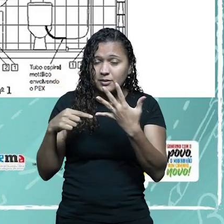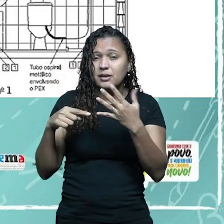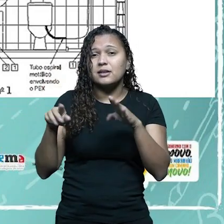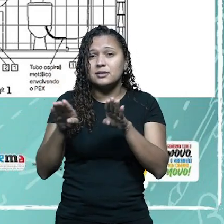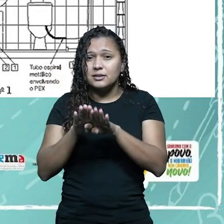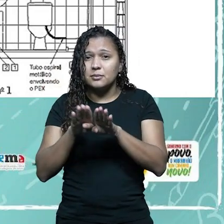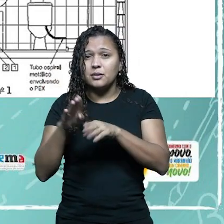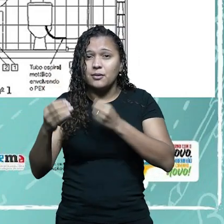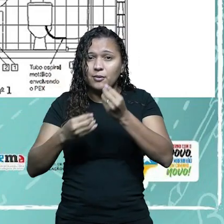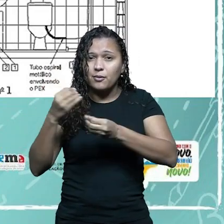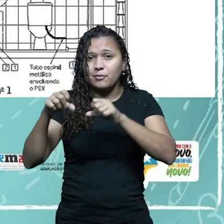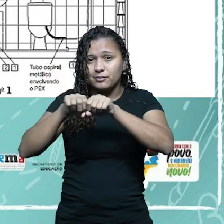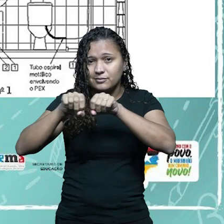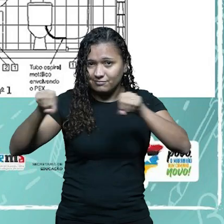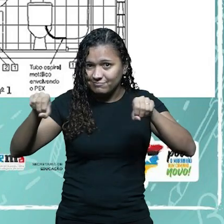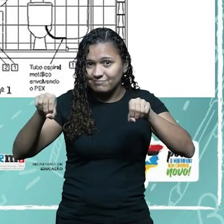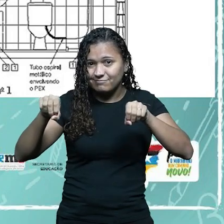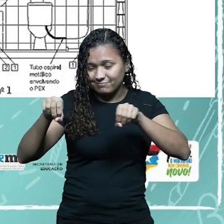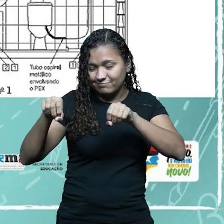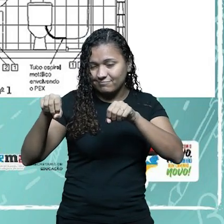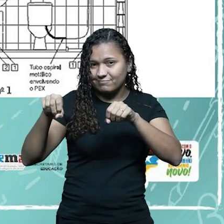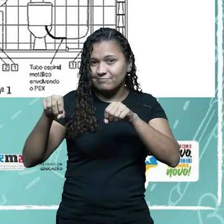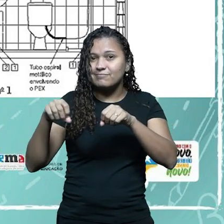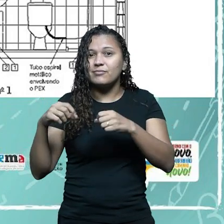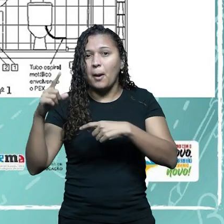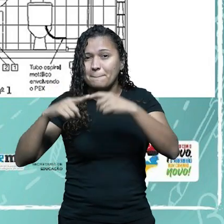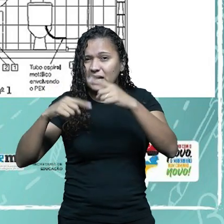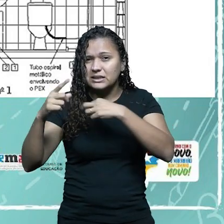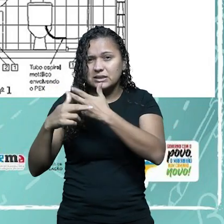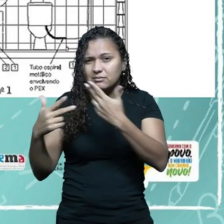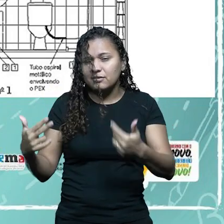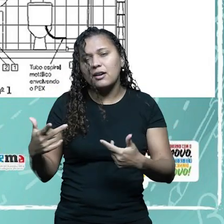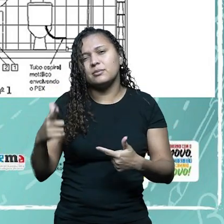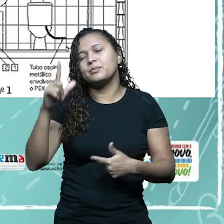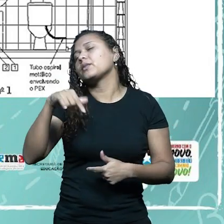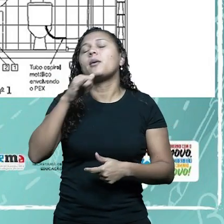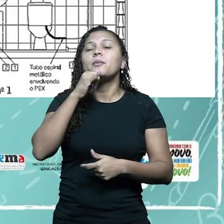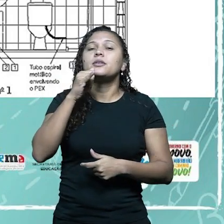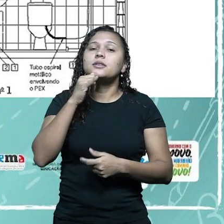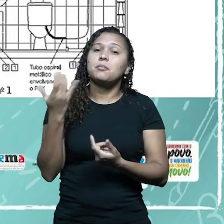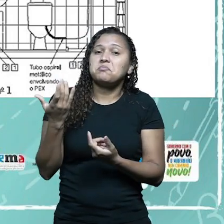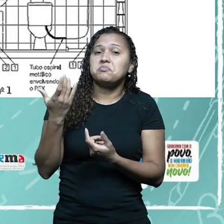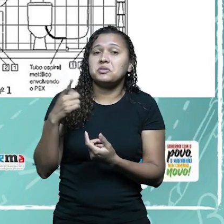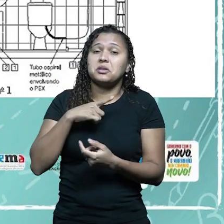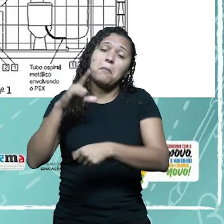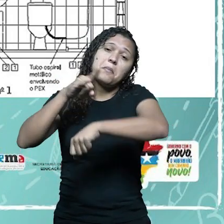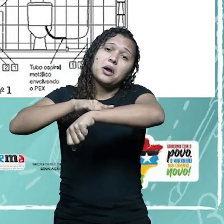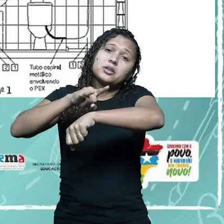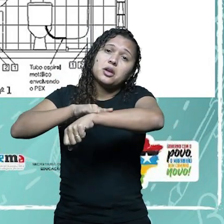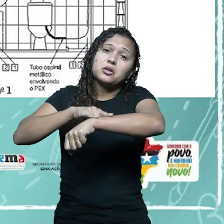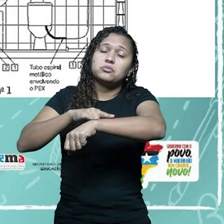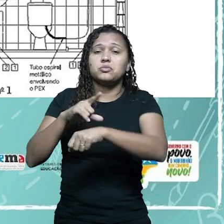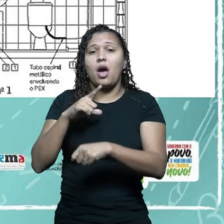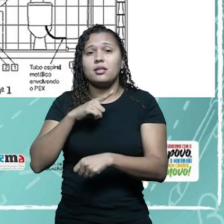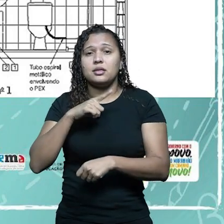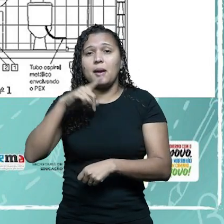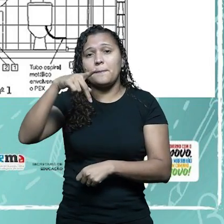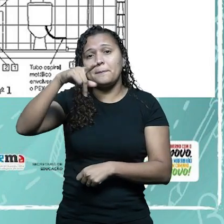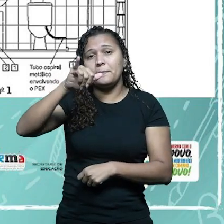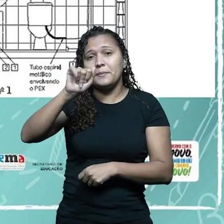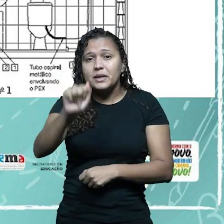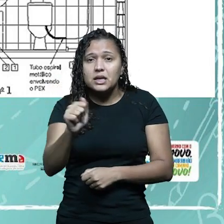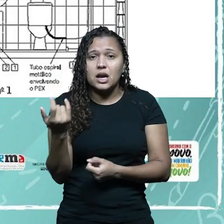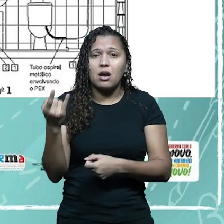fazem parte dessa encanação. Tá? Ali é uma planta de um banheiro, com os elementos do banheiro, como a